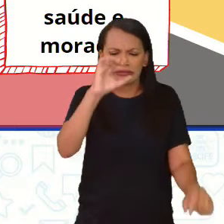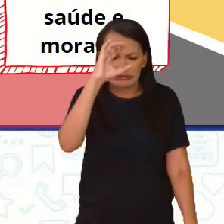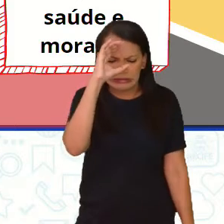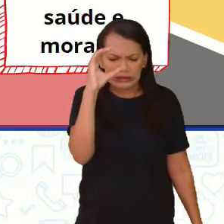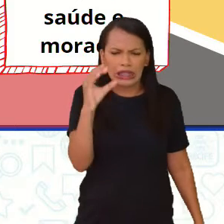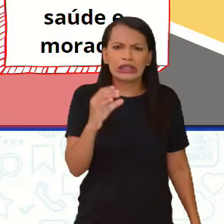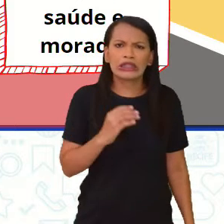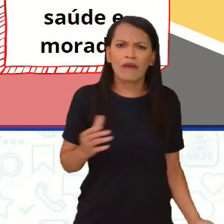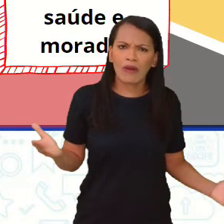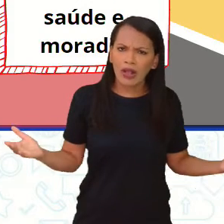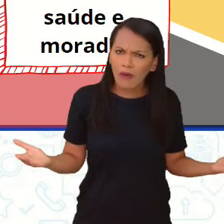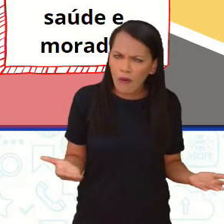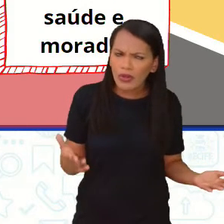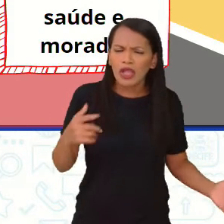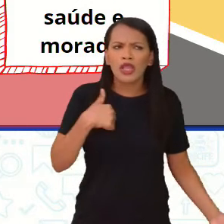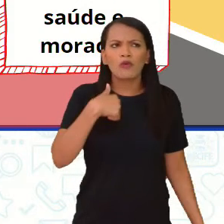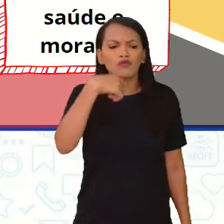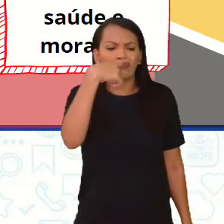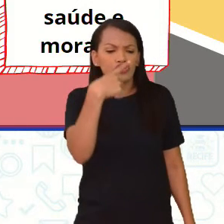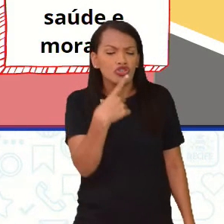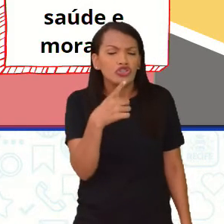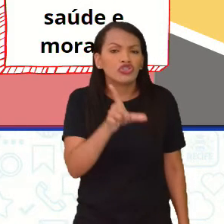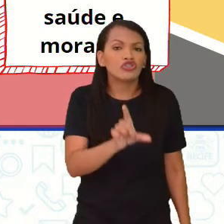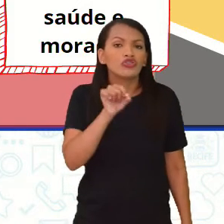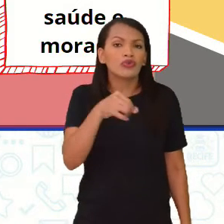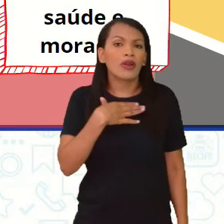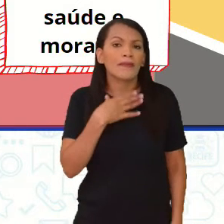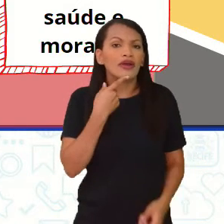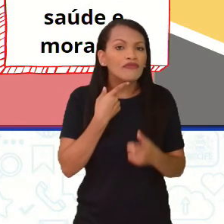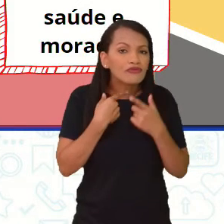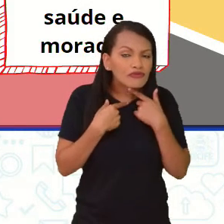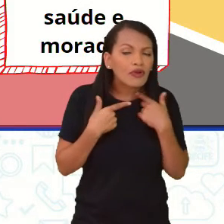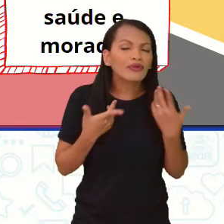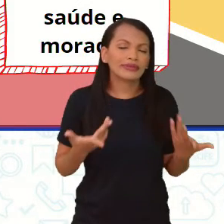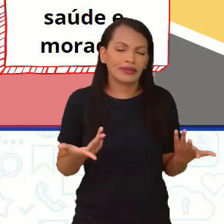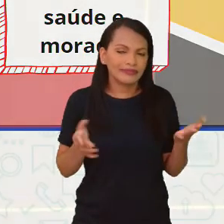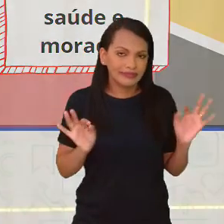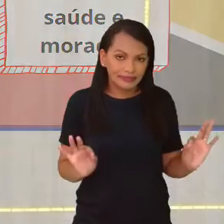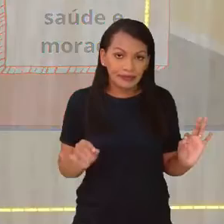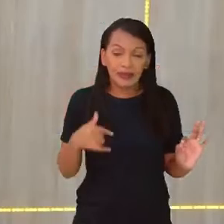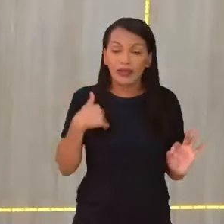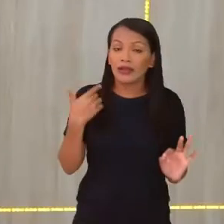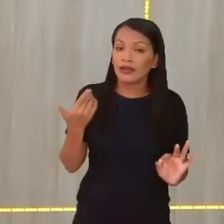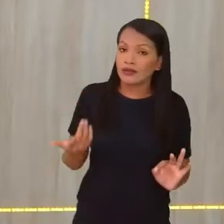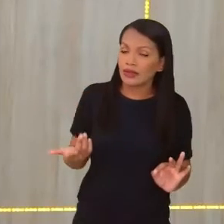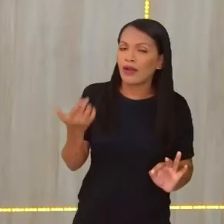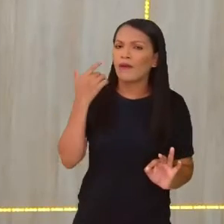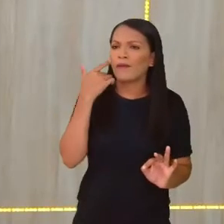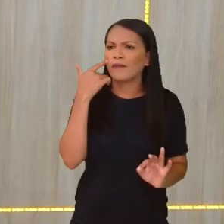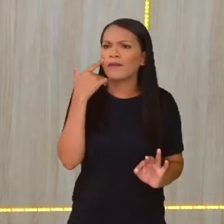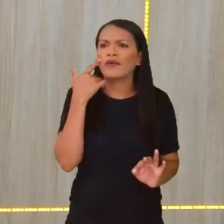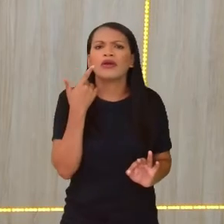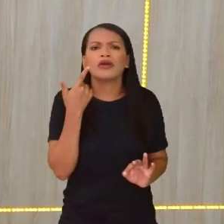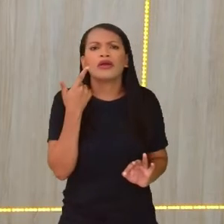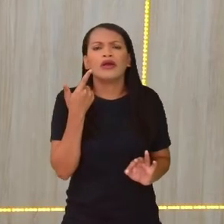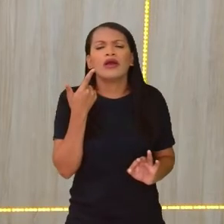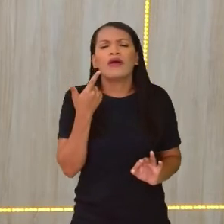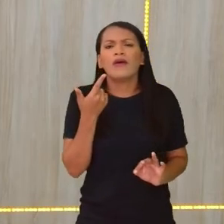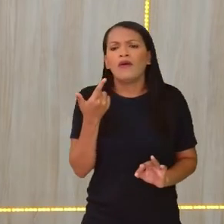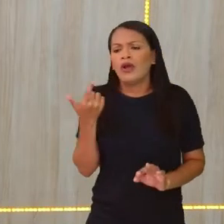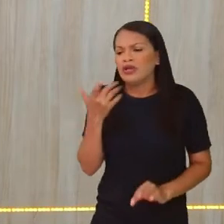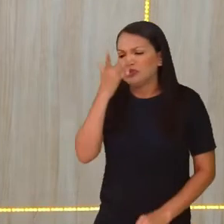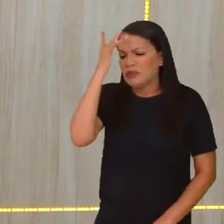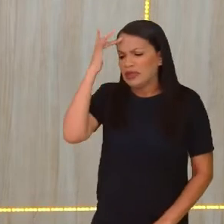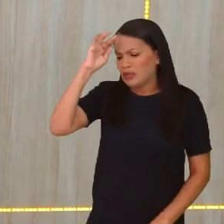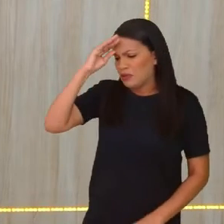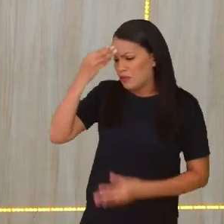dos senhores, né, de escravos, porque eles alegavam estarem ali e ficar no prejuízo, né?